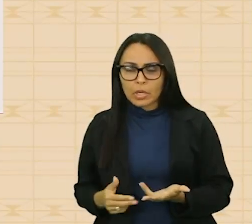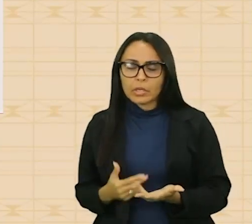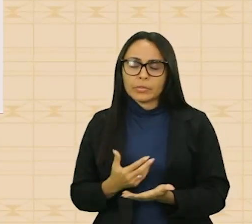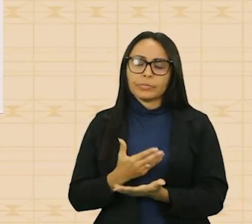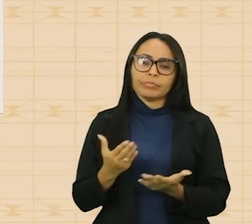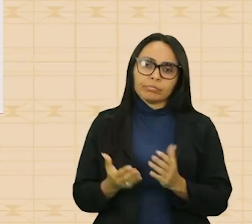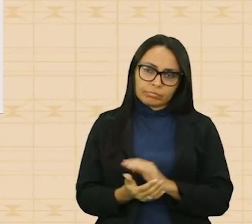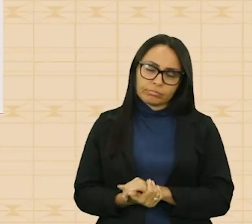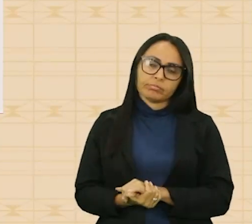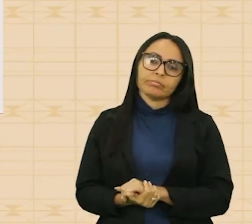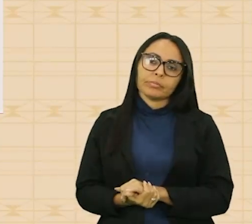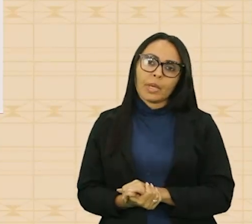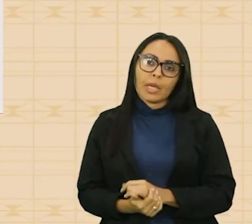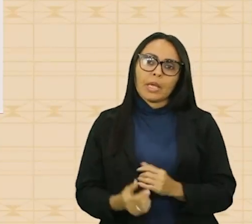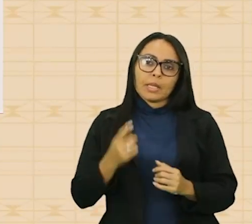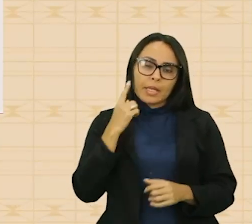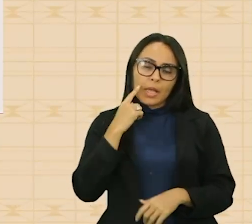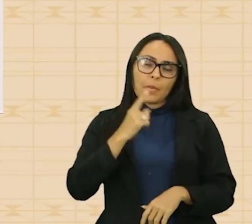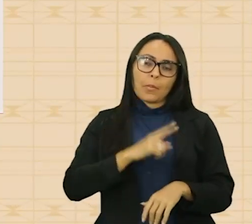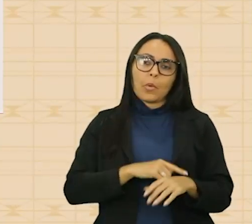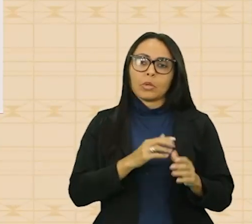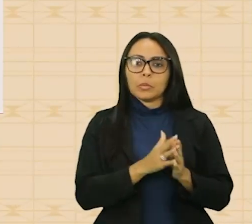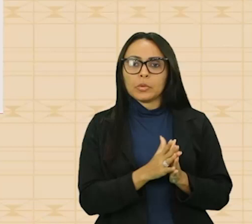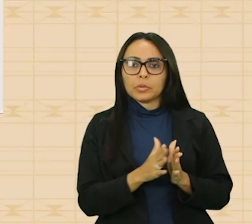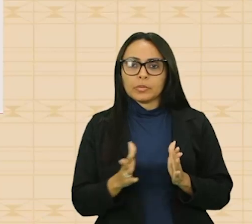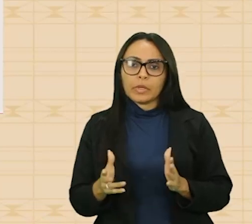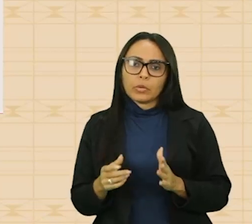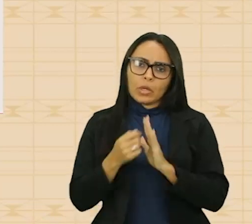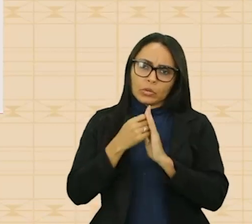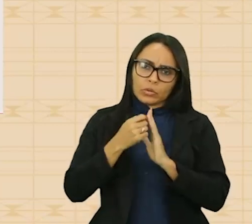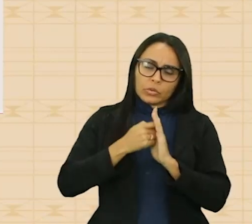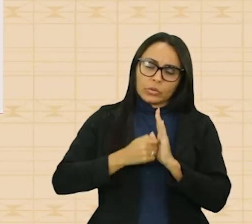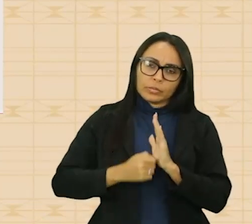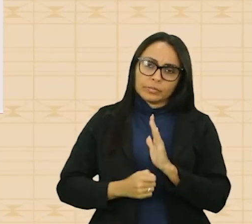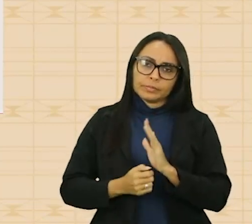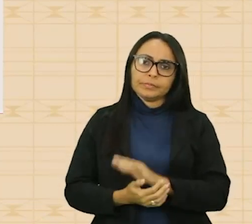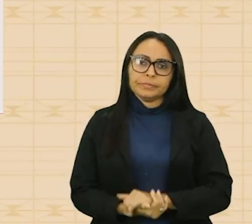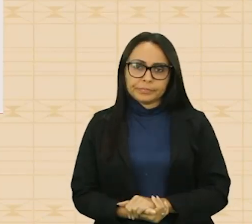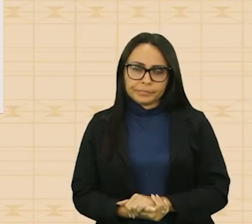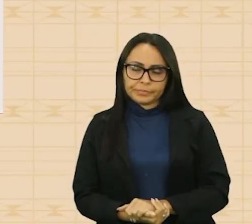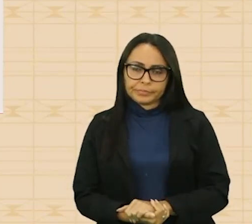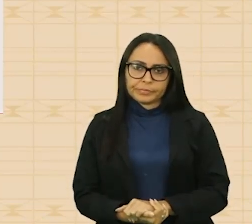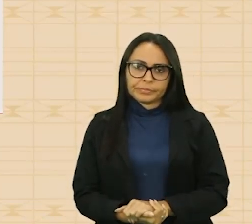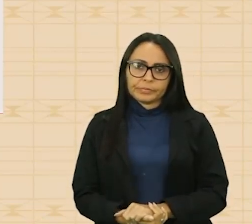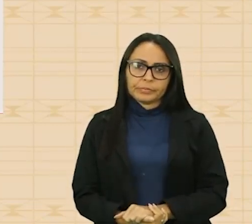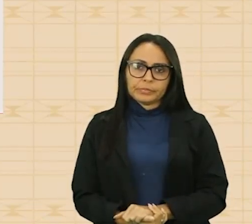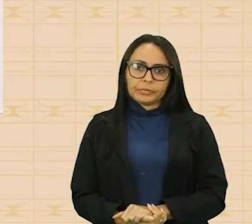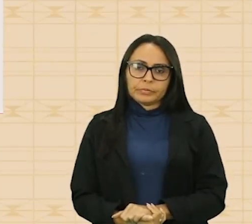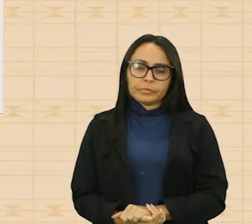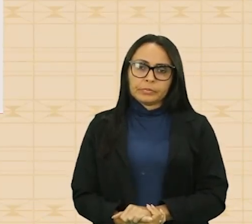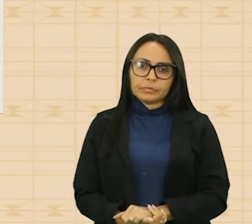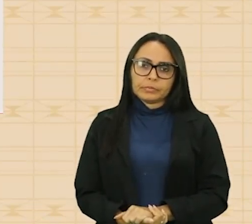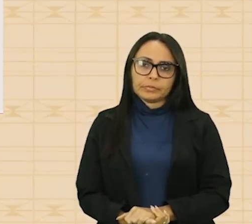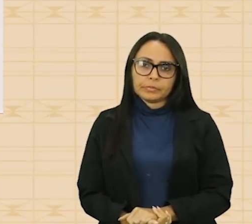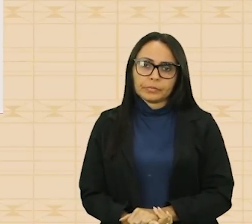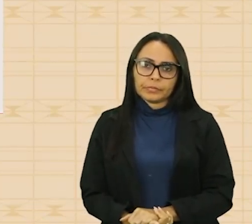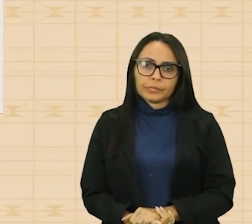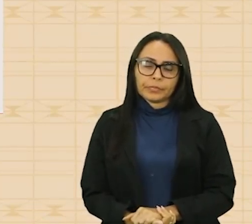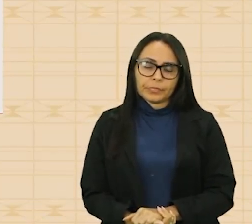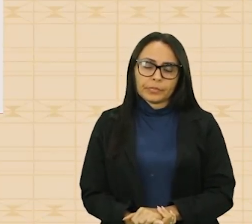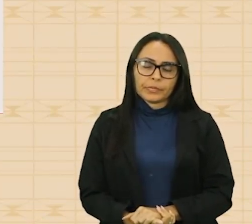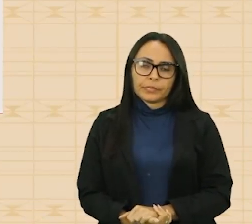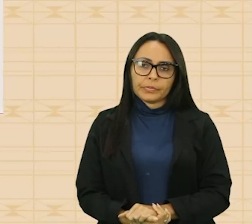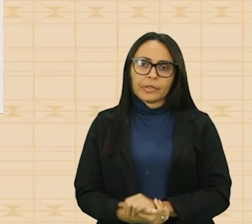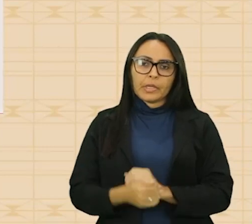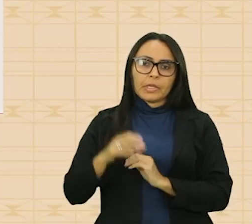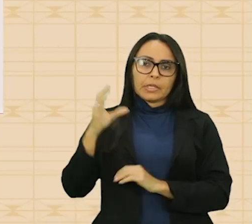estado momentâneo da atmosfera. Anotou? Estado momentâneo da atmosfera. Tempo, clima é como se fosse